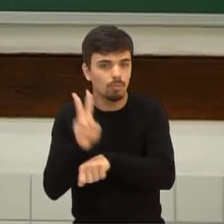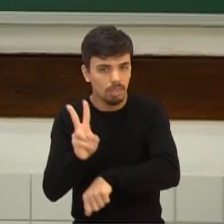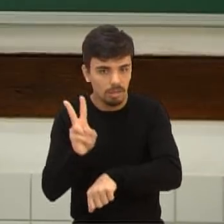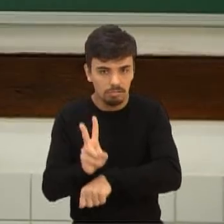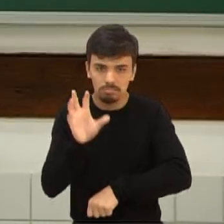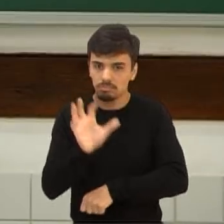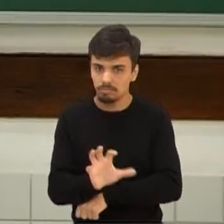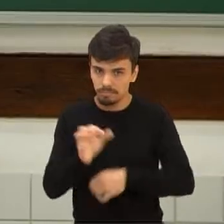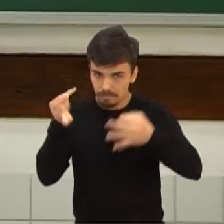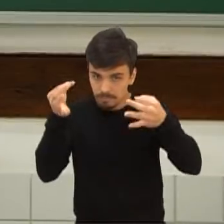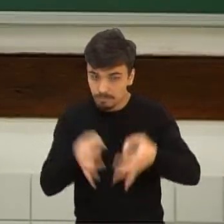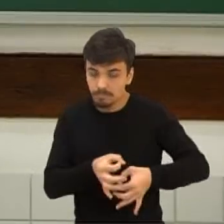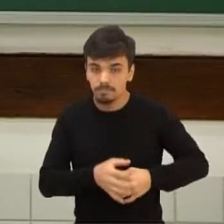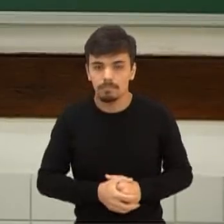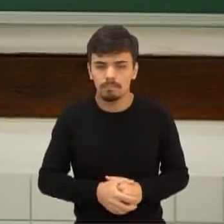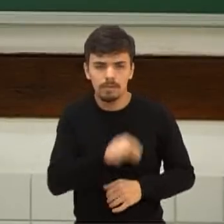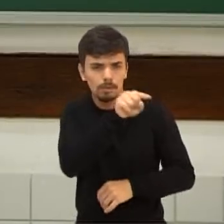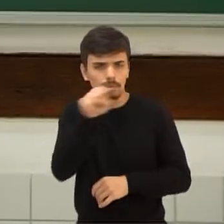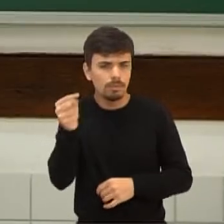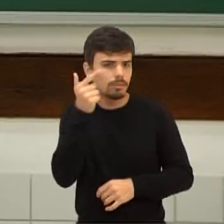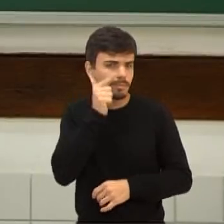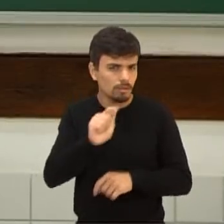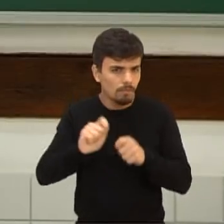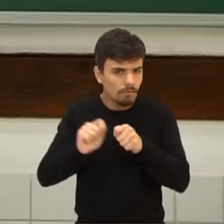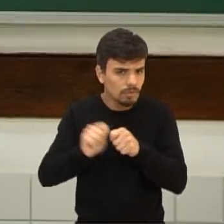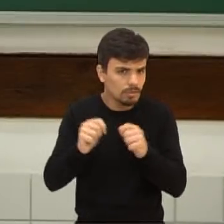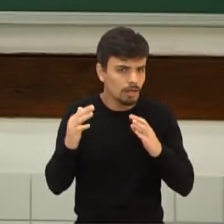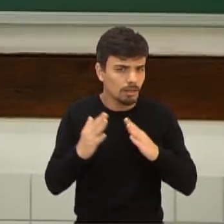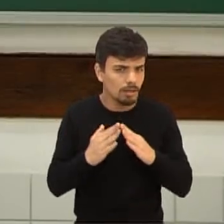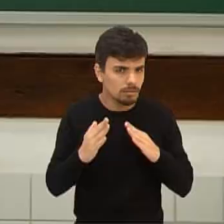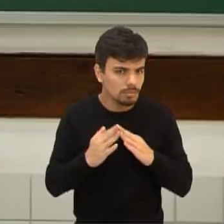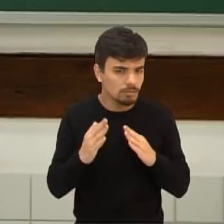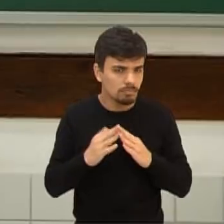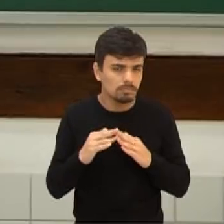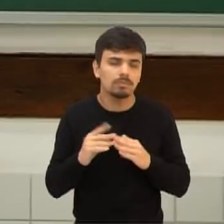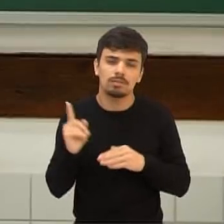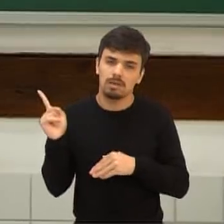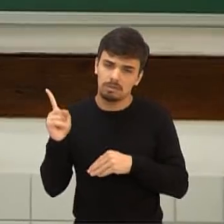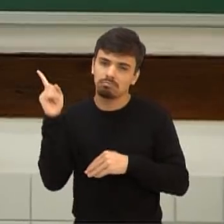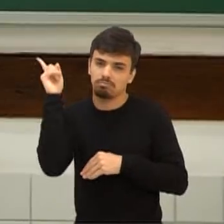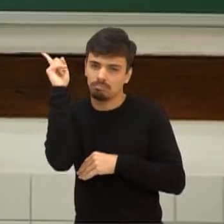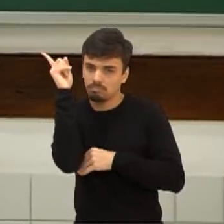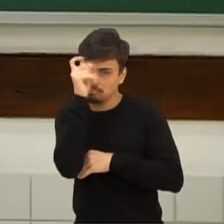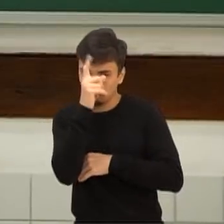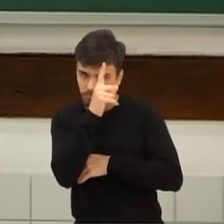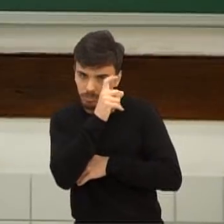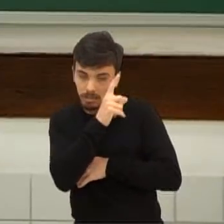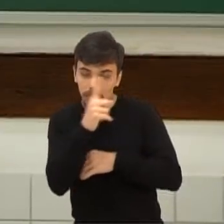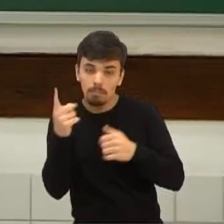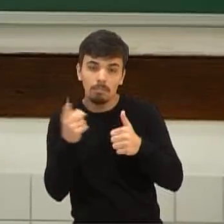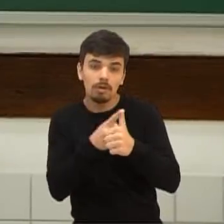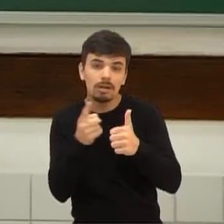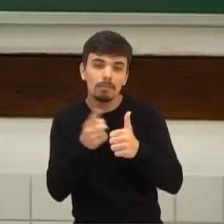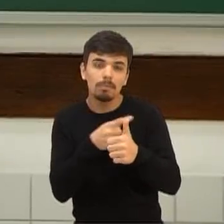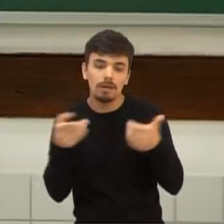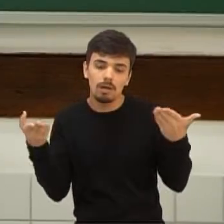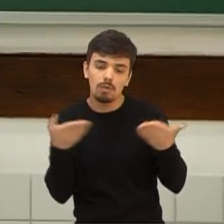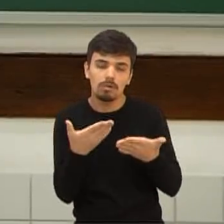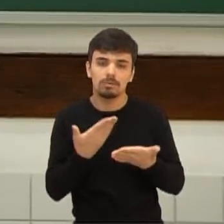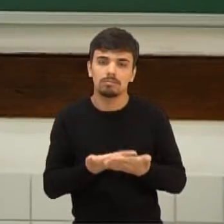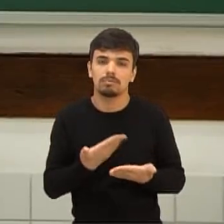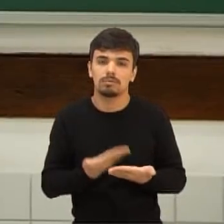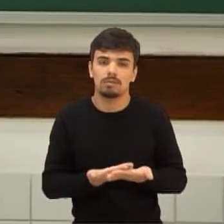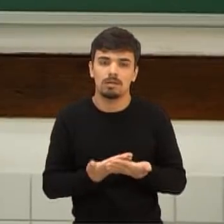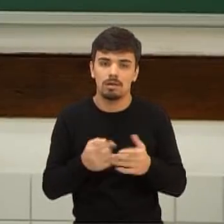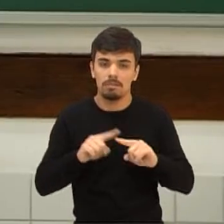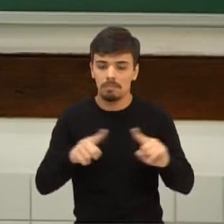isso, certinho? Conseguiram fazer em casa? Essa foi um pouquinho mais difícil, porque foi a primeira da aula de hoje.